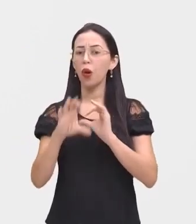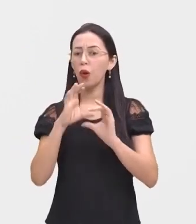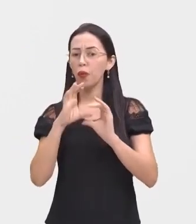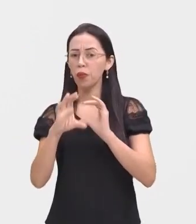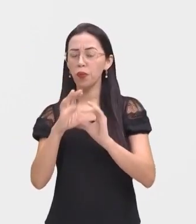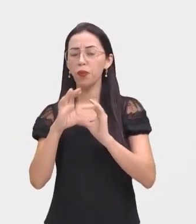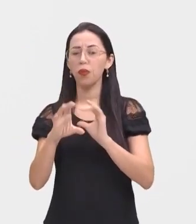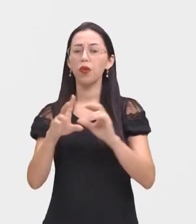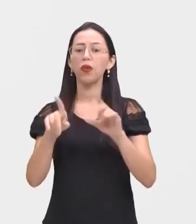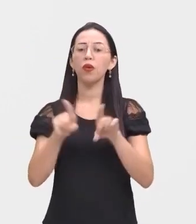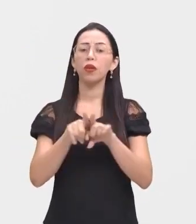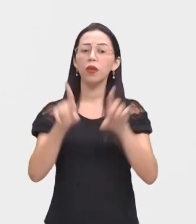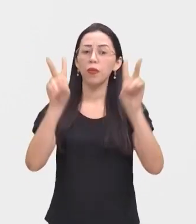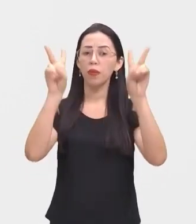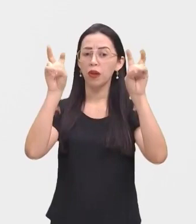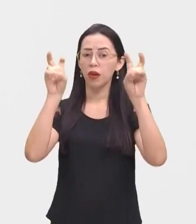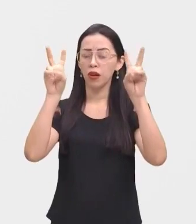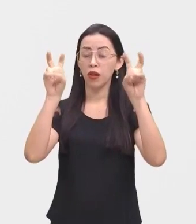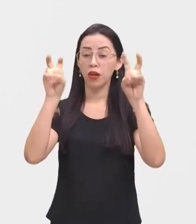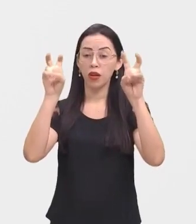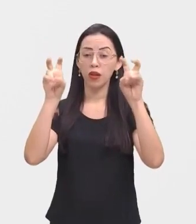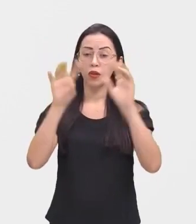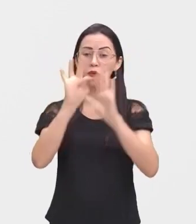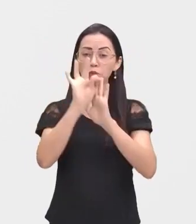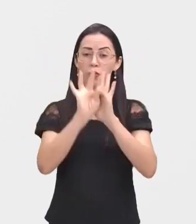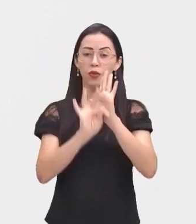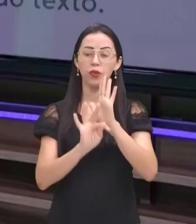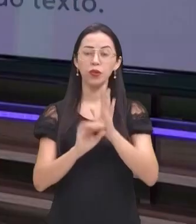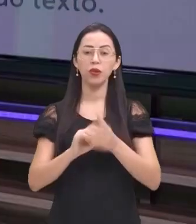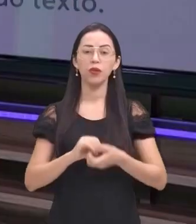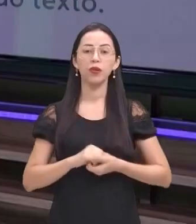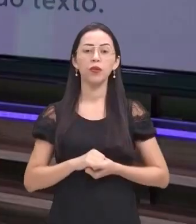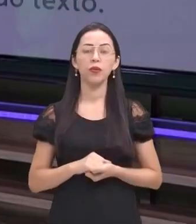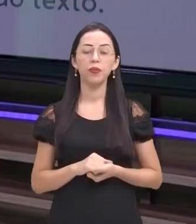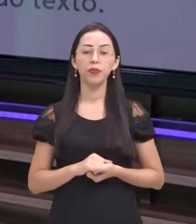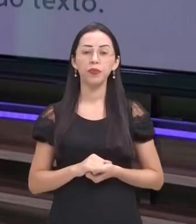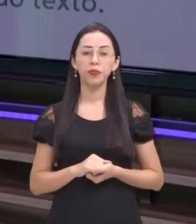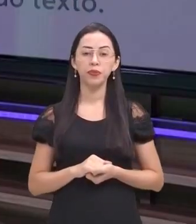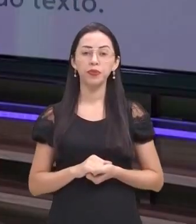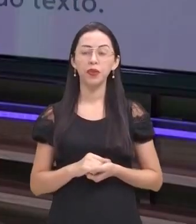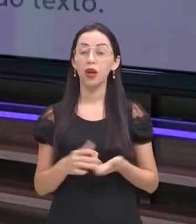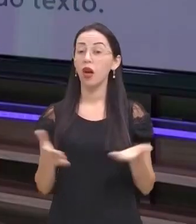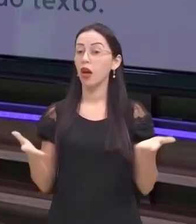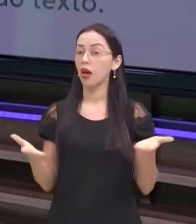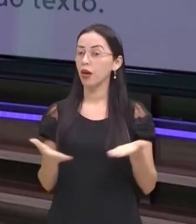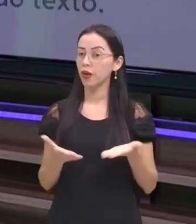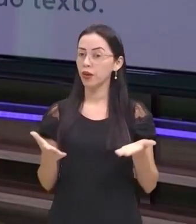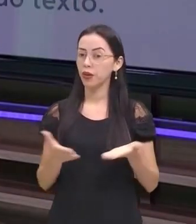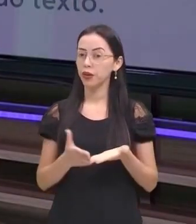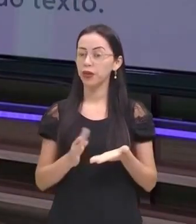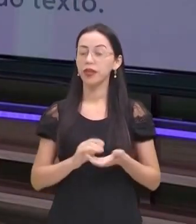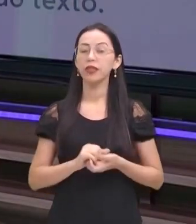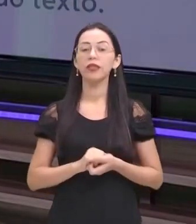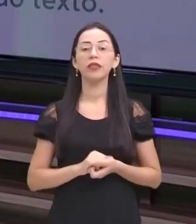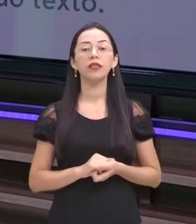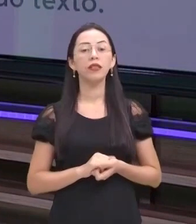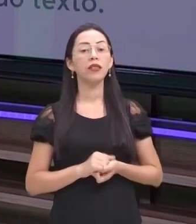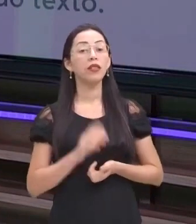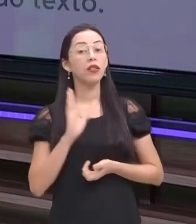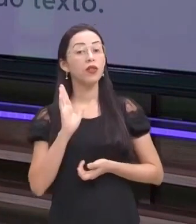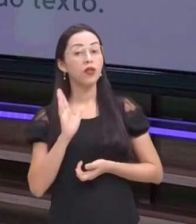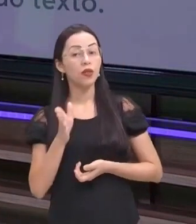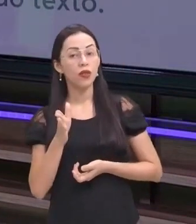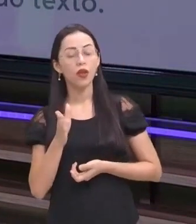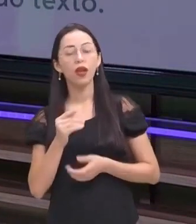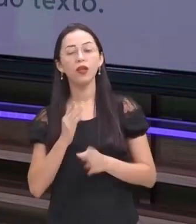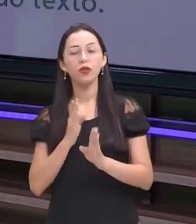situação comunicativa e o tema assunto do texto. Agora, crianças, que nós já desvendamos, nós